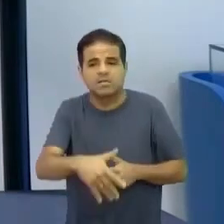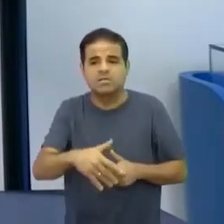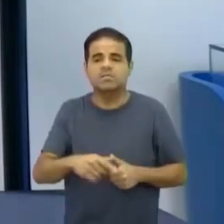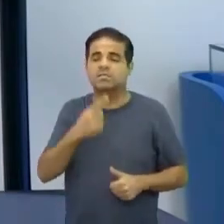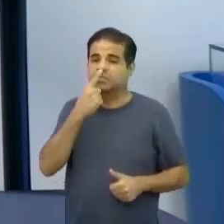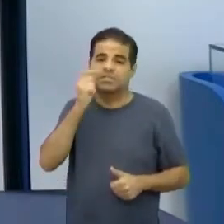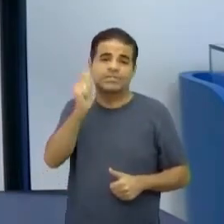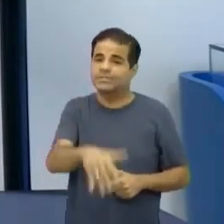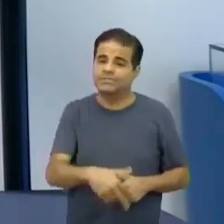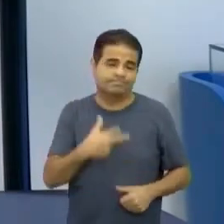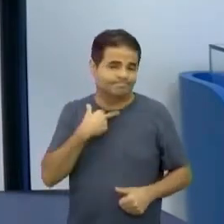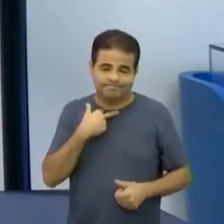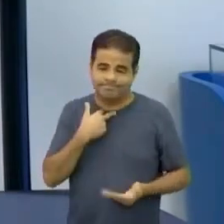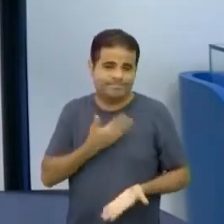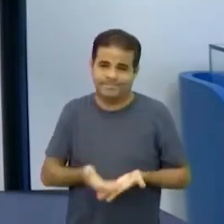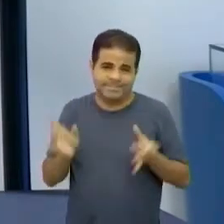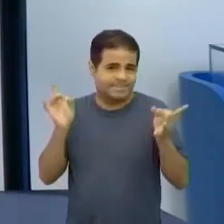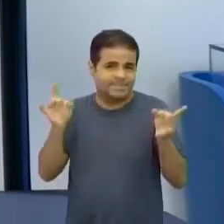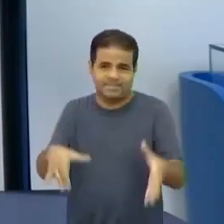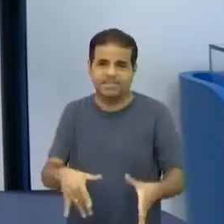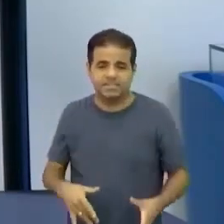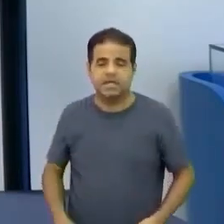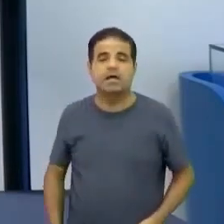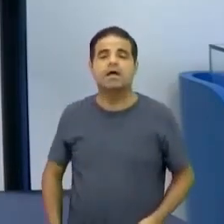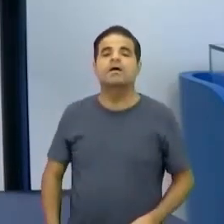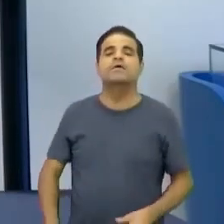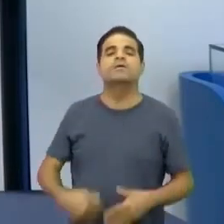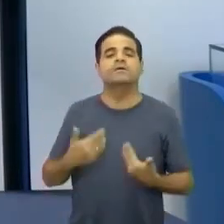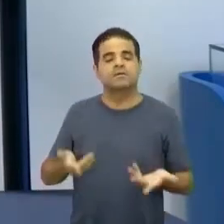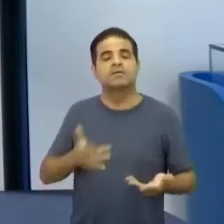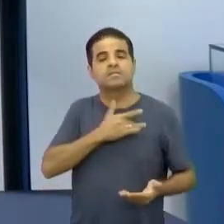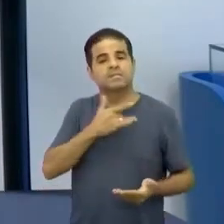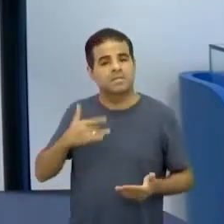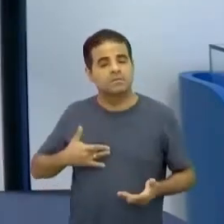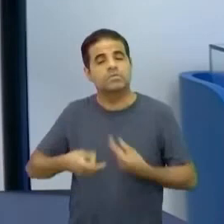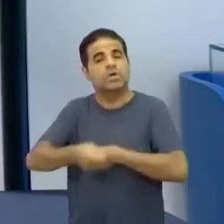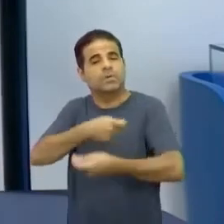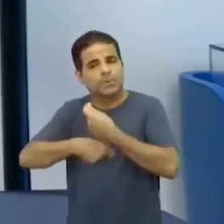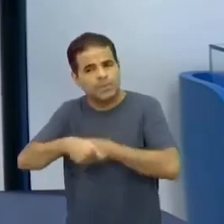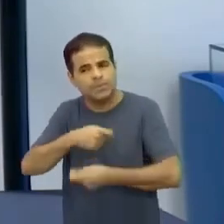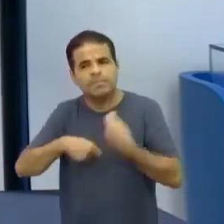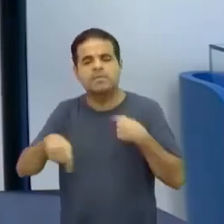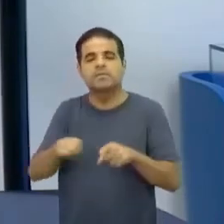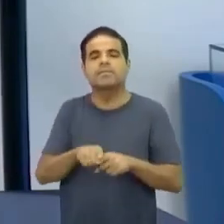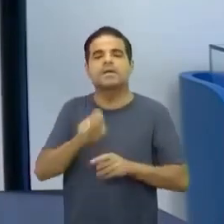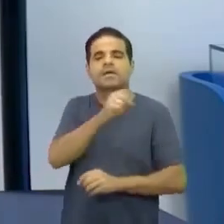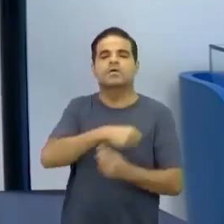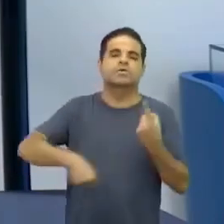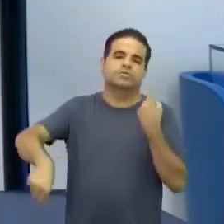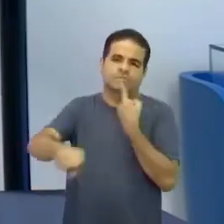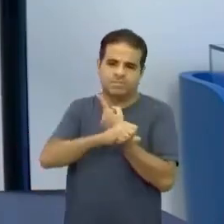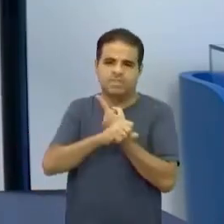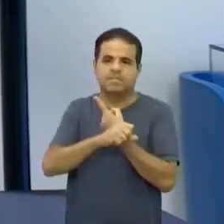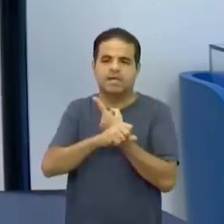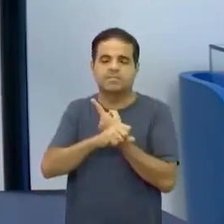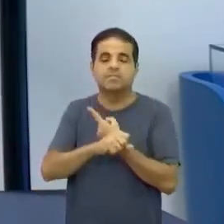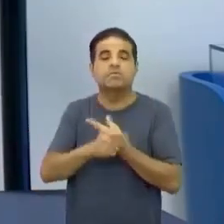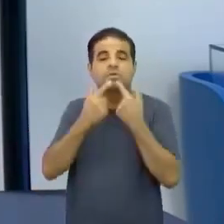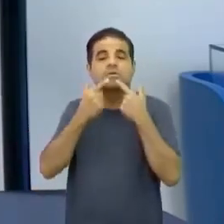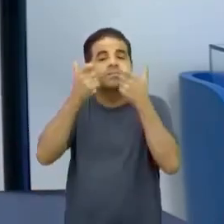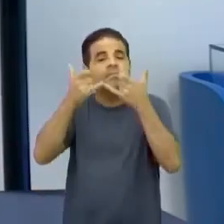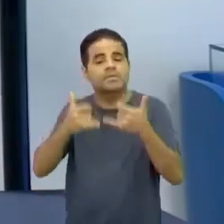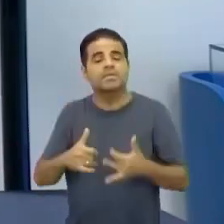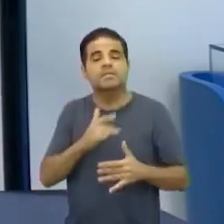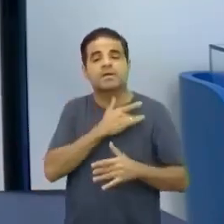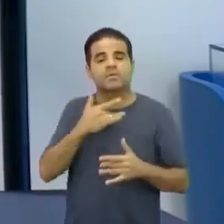de lixo, tá certo? E as suas implicações para a saúde, economia e sociedade. Então, quando a gente fala de